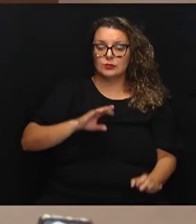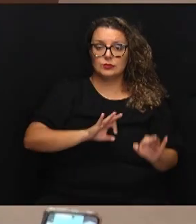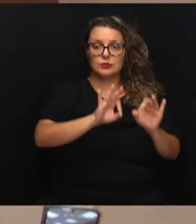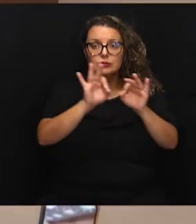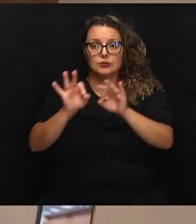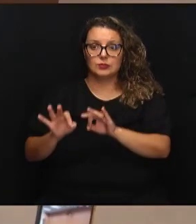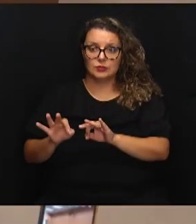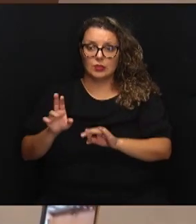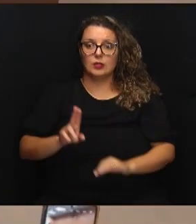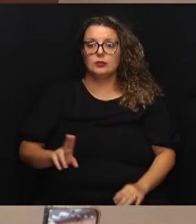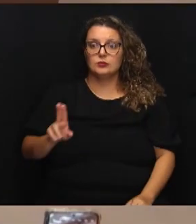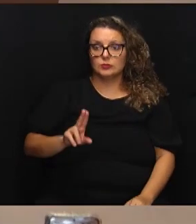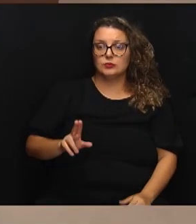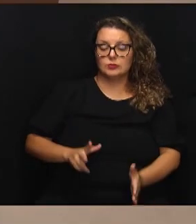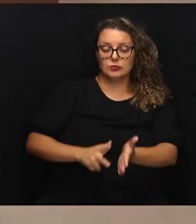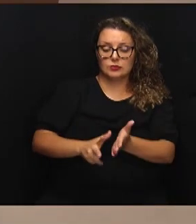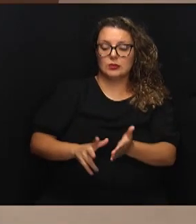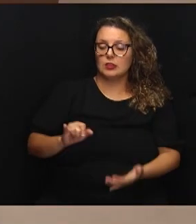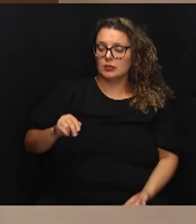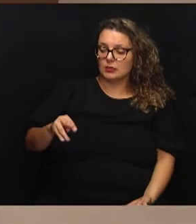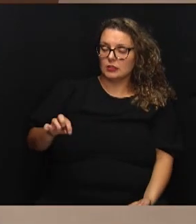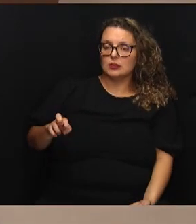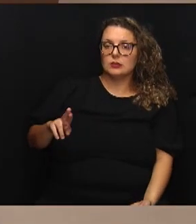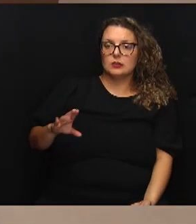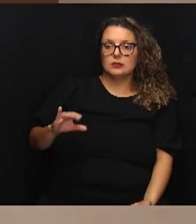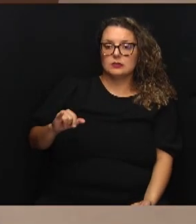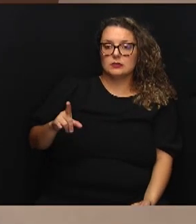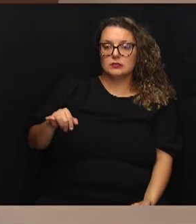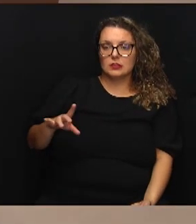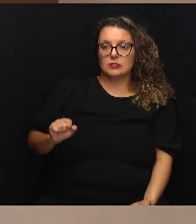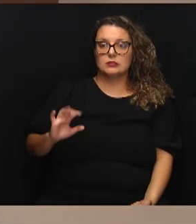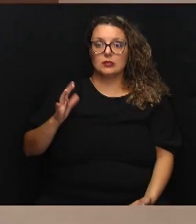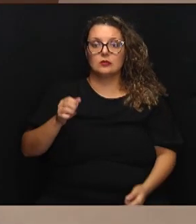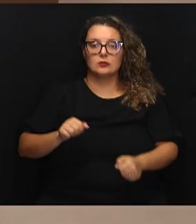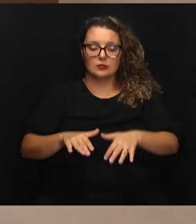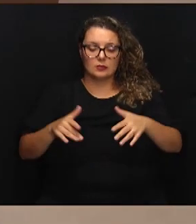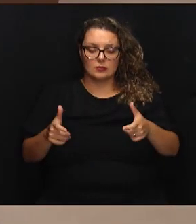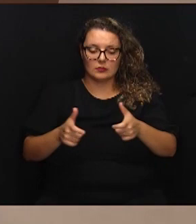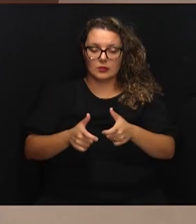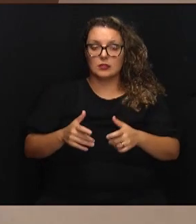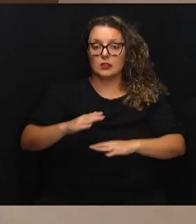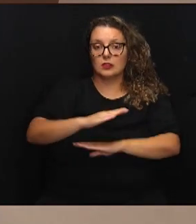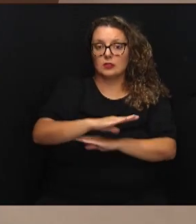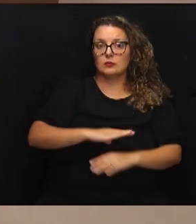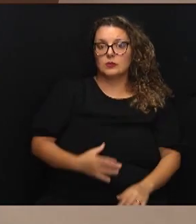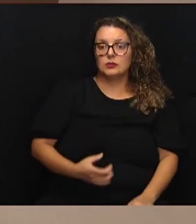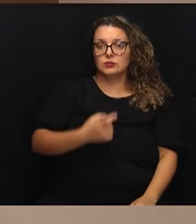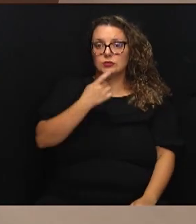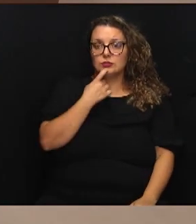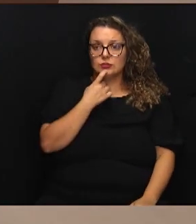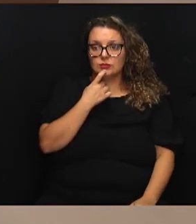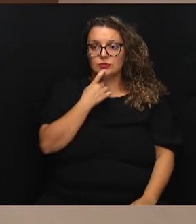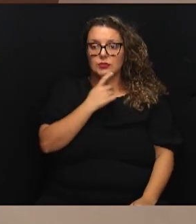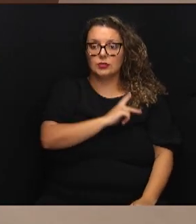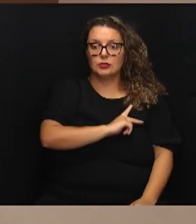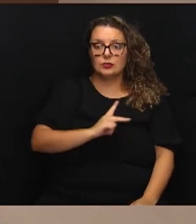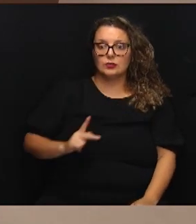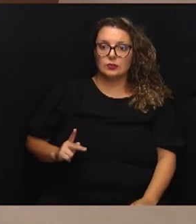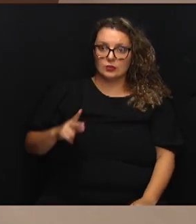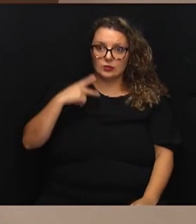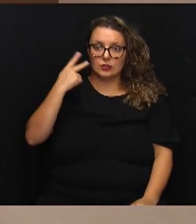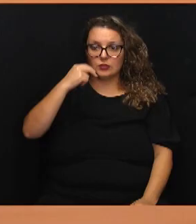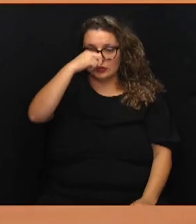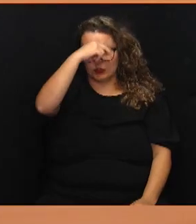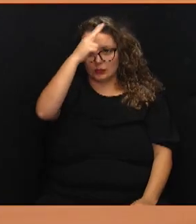Acompanhamento à Implantação do Trem Intercidades aconteceu no plenarinho da Câmara Municipal de Campinas e foi presidida pelo vereador